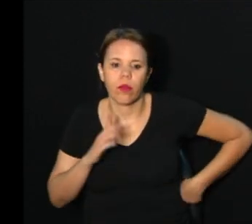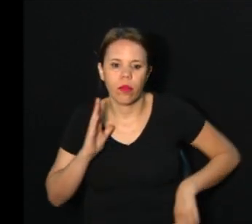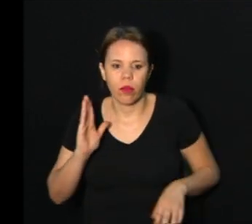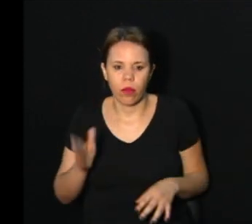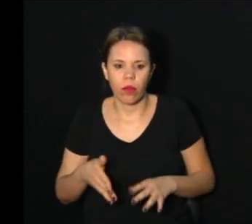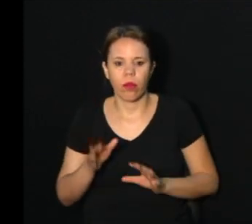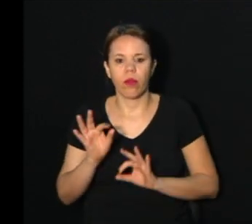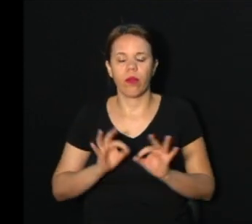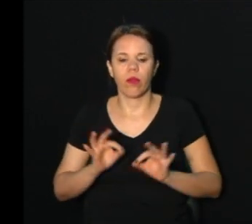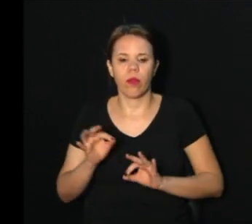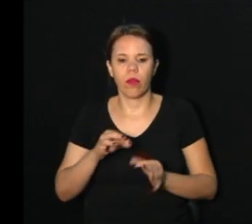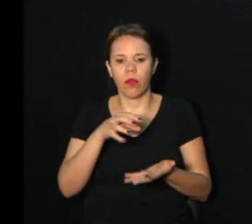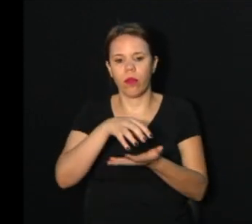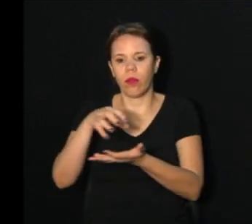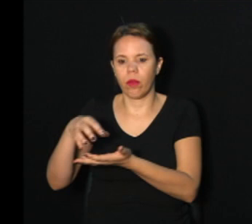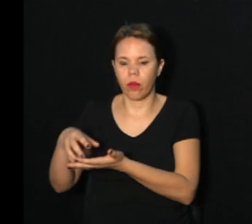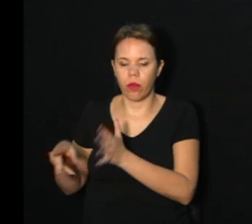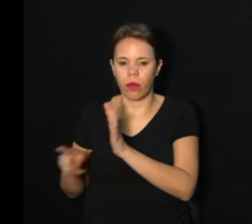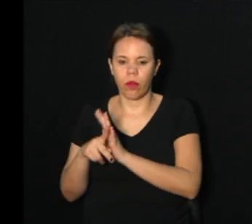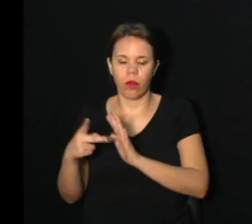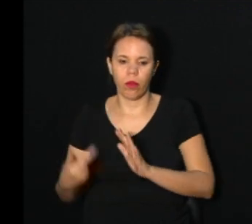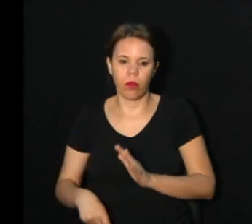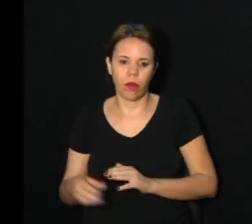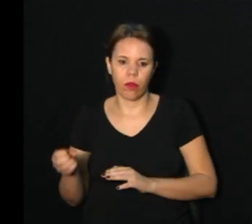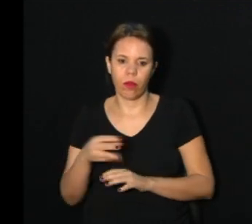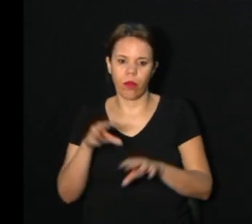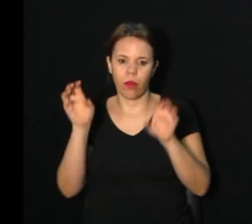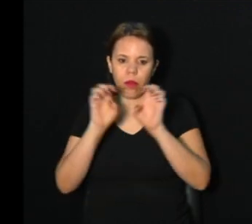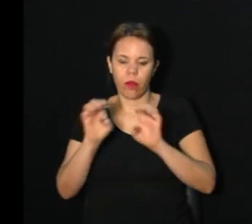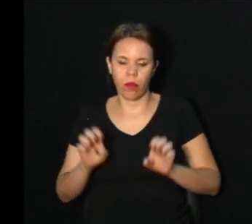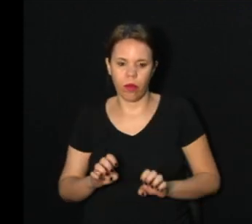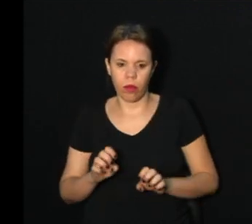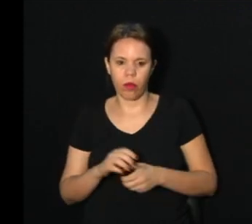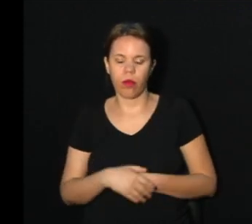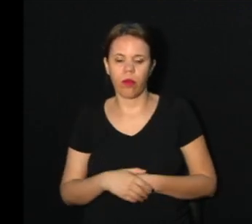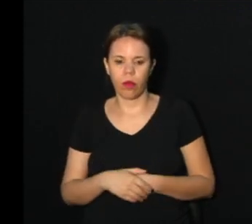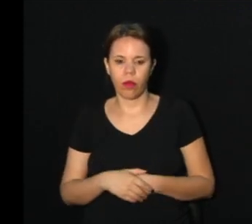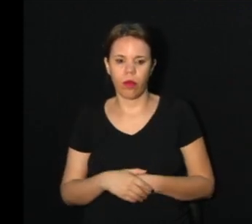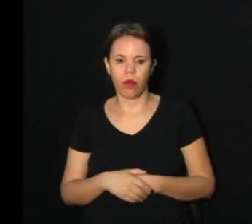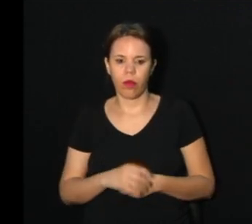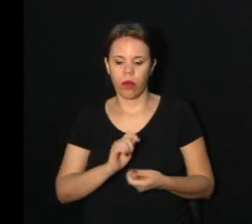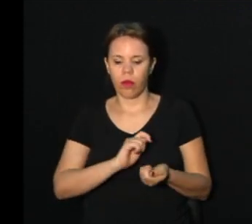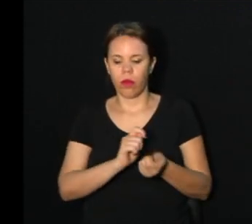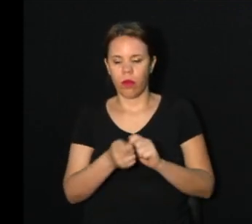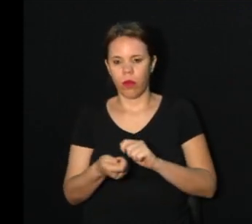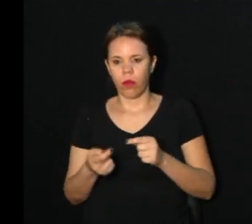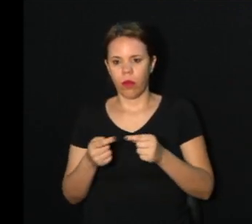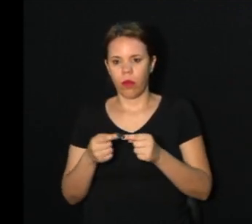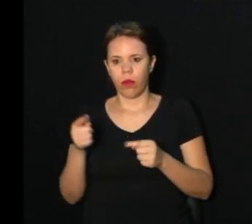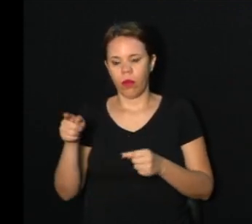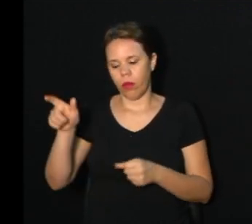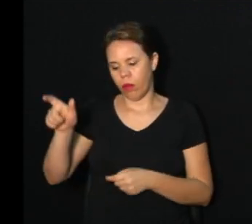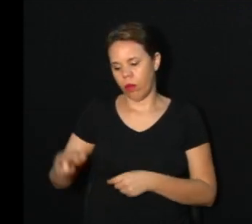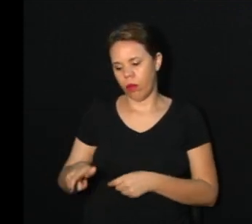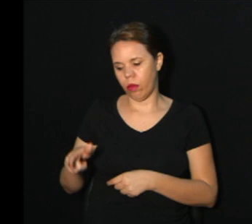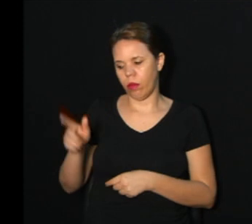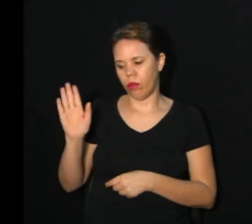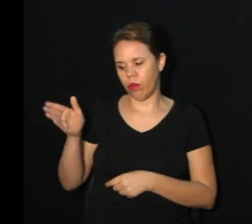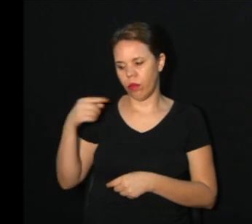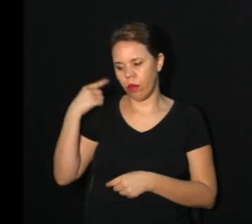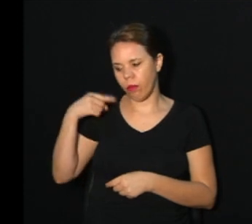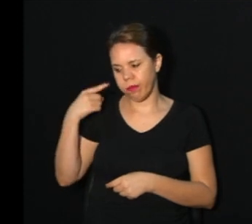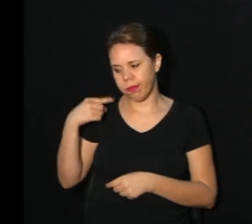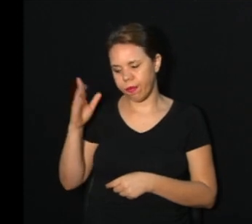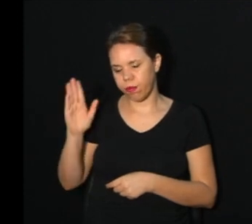setores especializados, mas essa nova estrutura, ela vem se adequar, o senhor como um jurista que ela vem